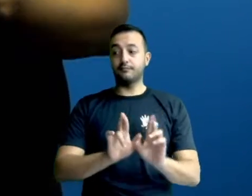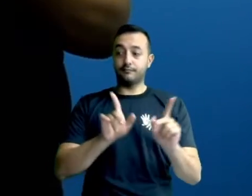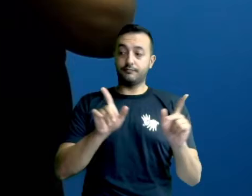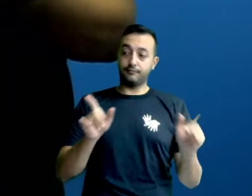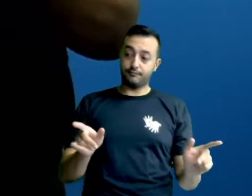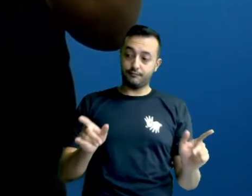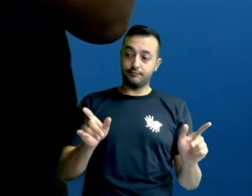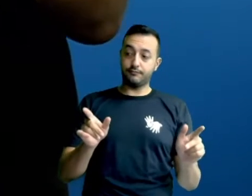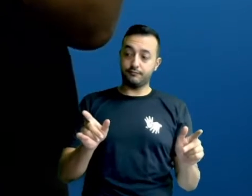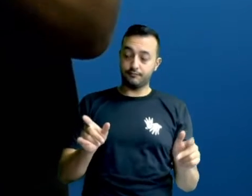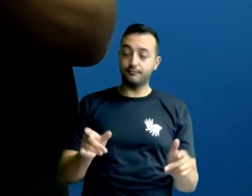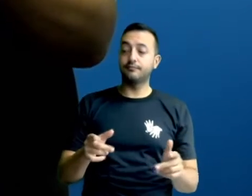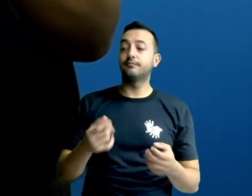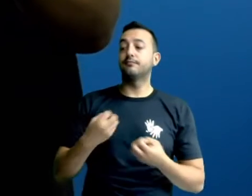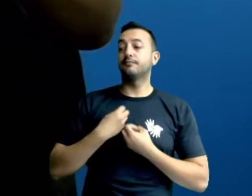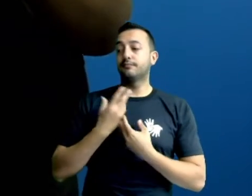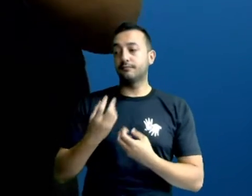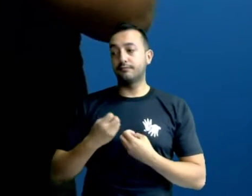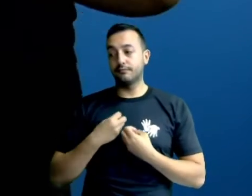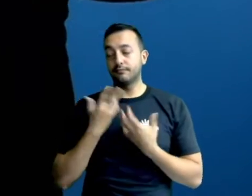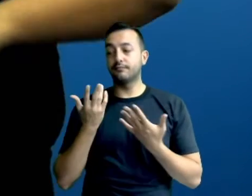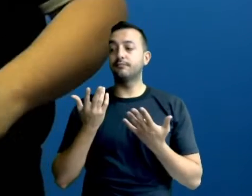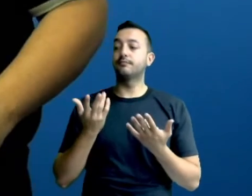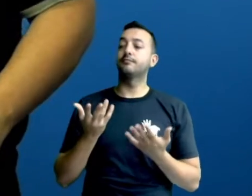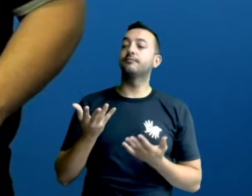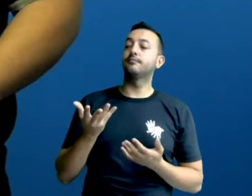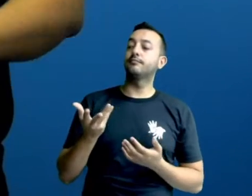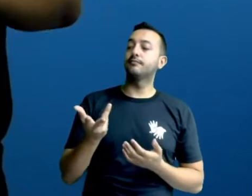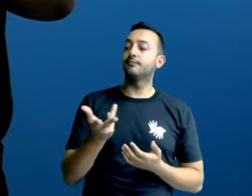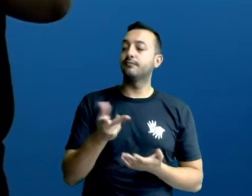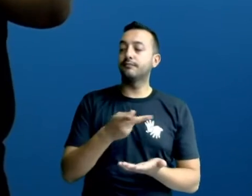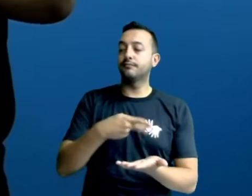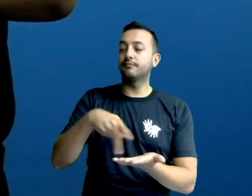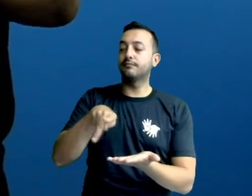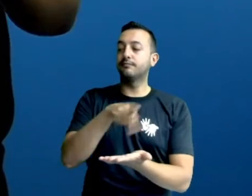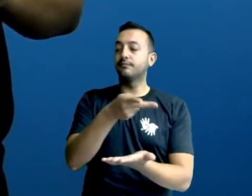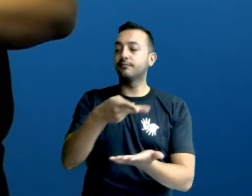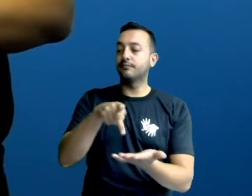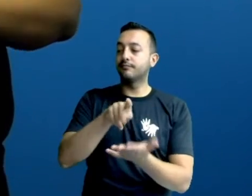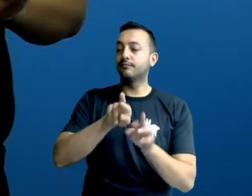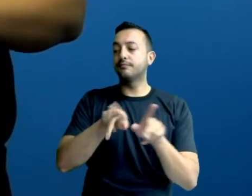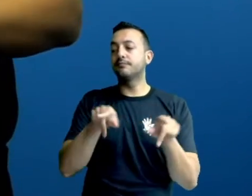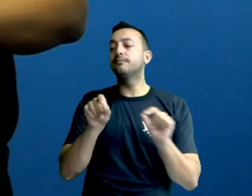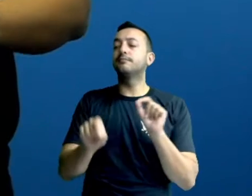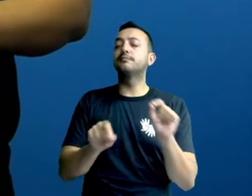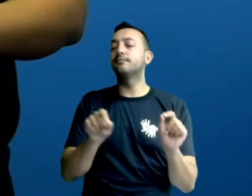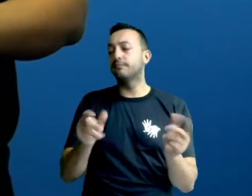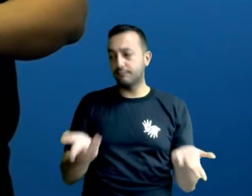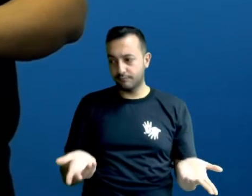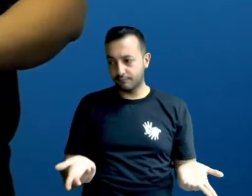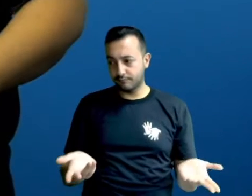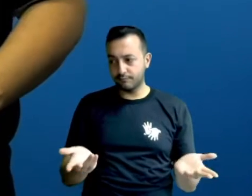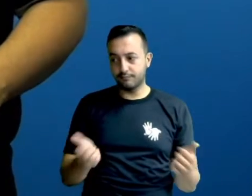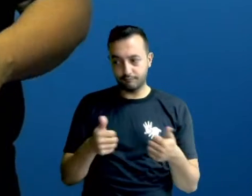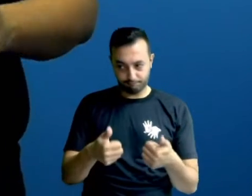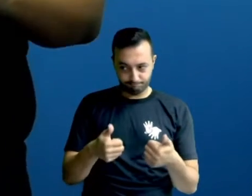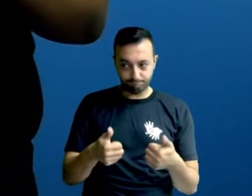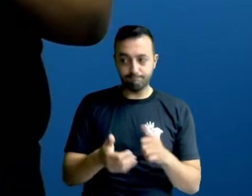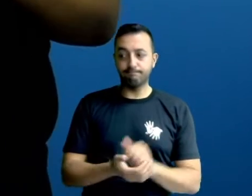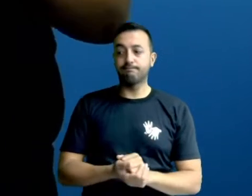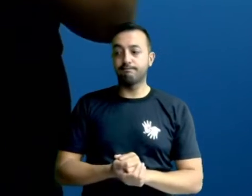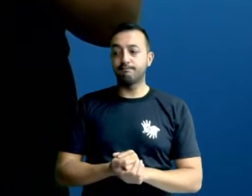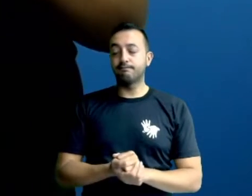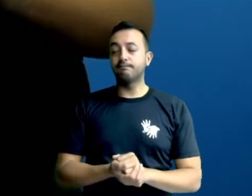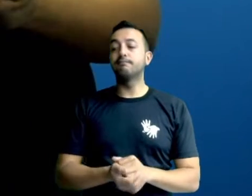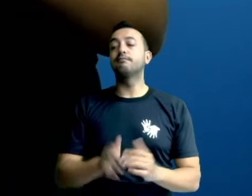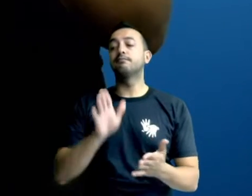diferença entre o poema e poesia. Vê que legal! Hoje iremos aprender a diferenciar um do outro, tá bom?